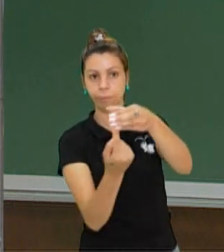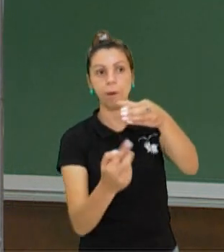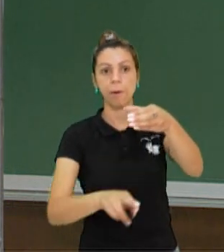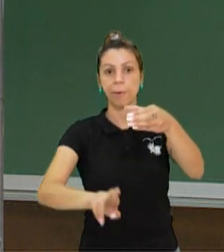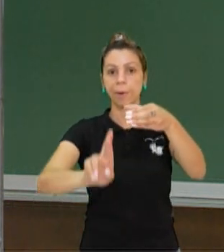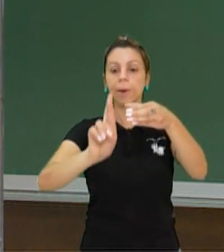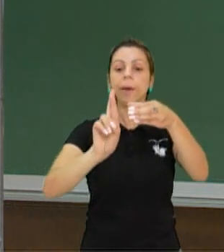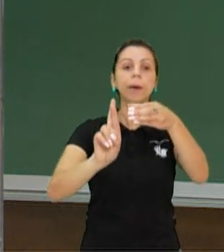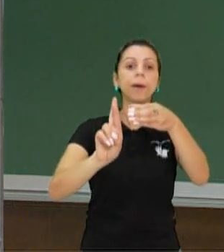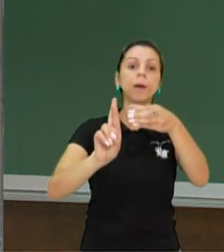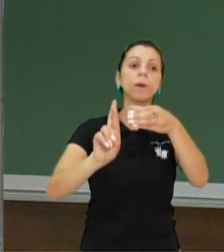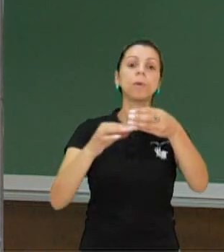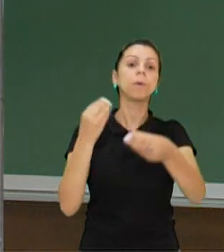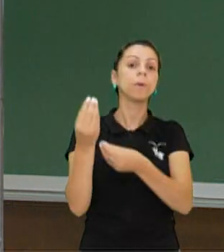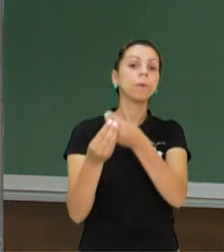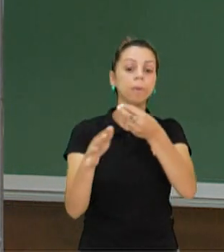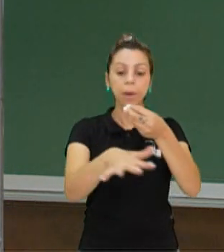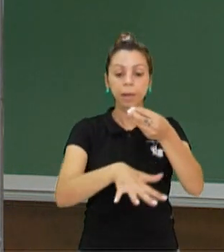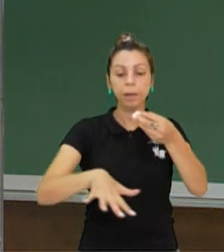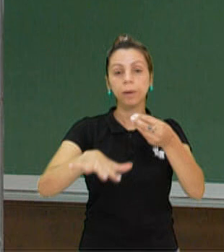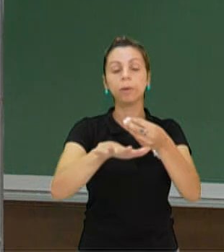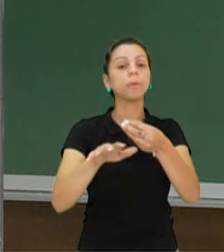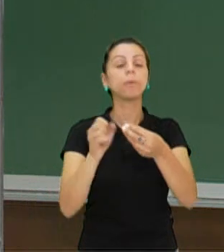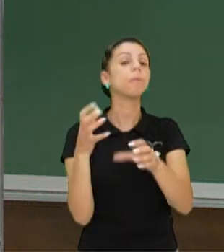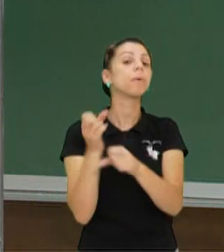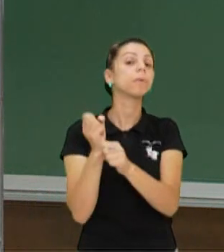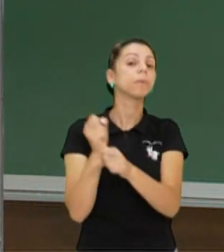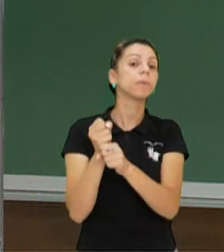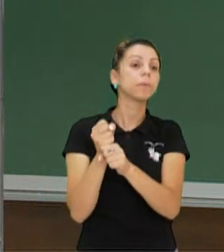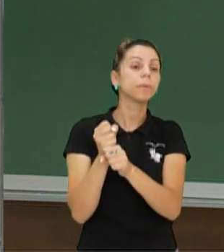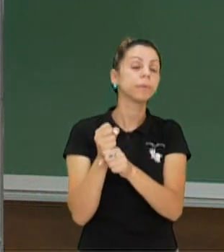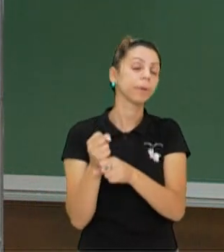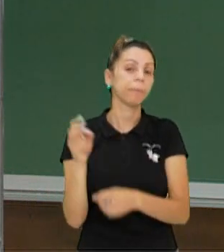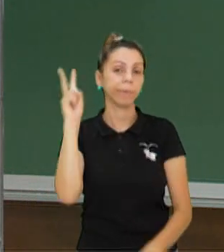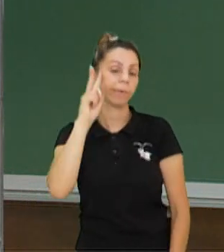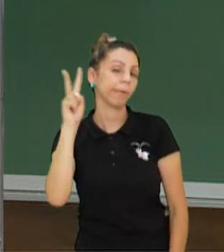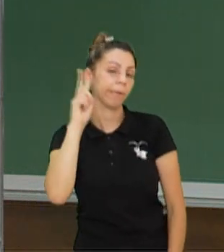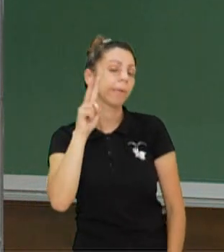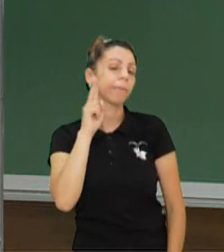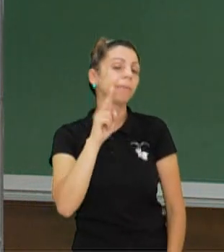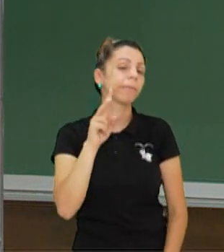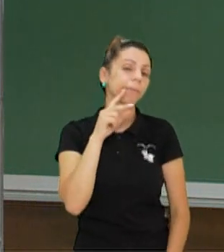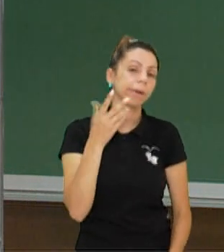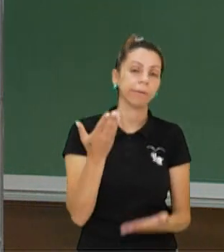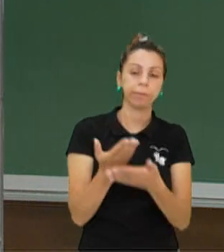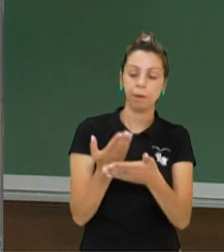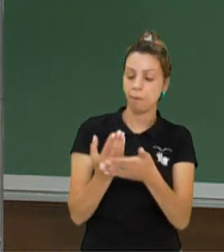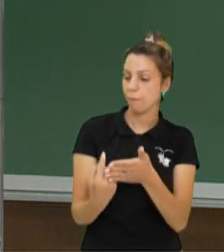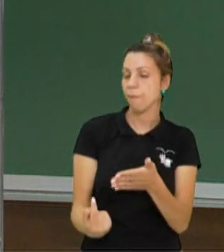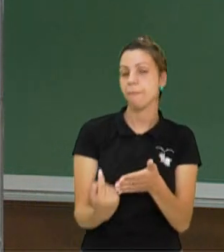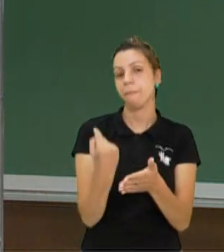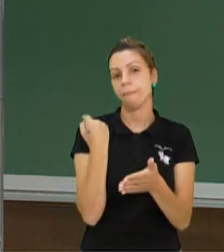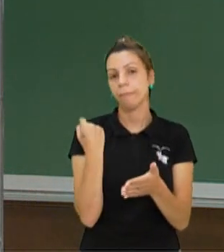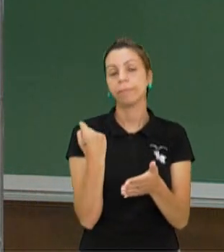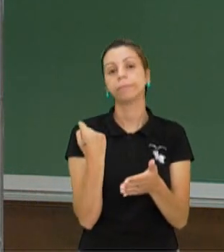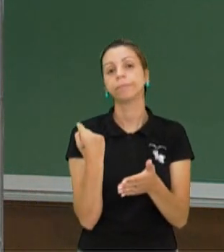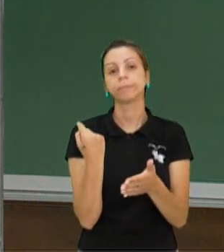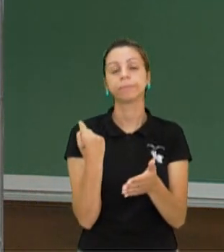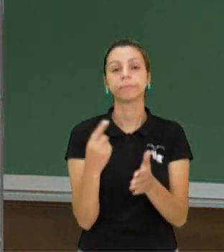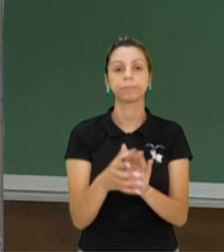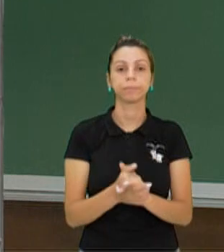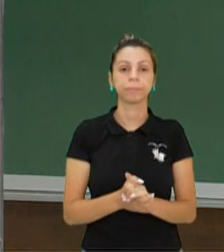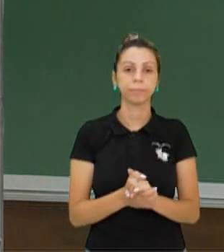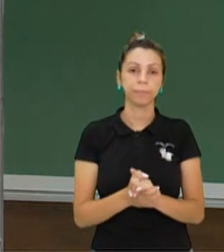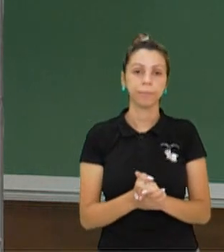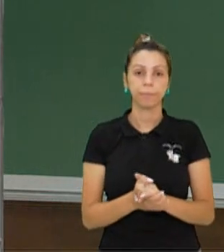que a gente calcula a área do círculo de raio R? Aí você vai ter que lembrar lá, das aulas das quais a gente trabalhou